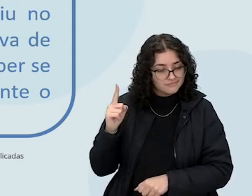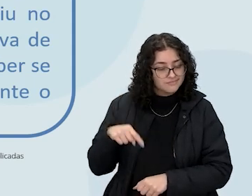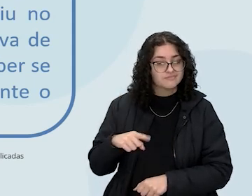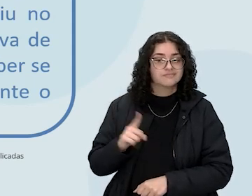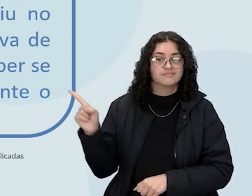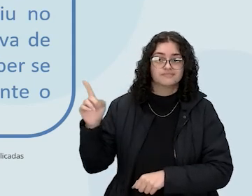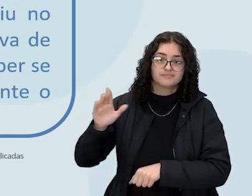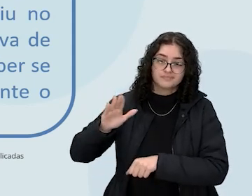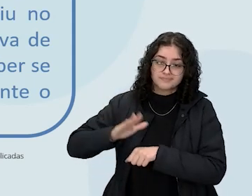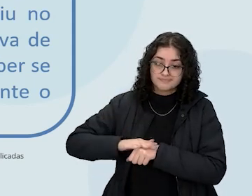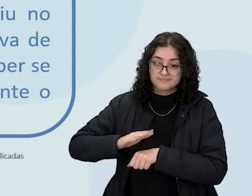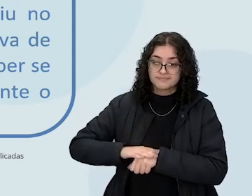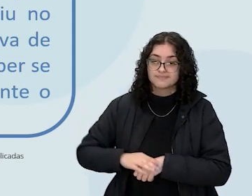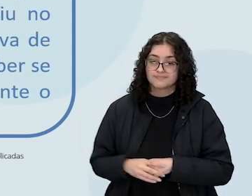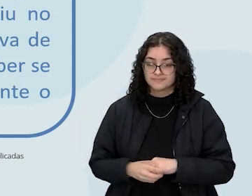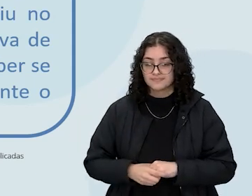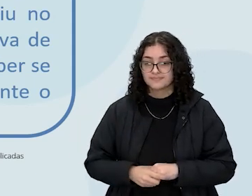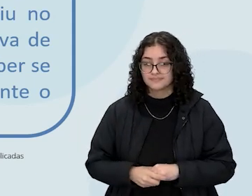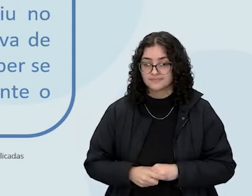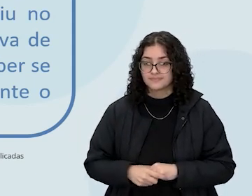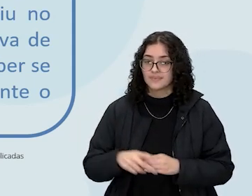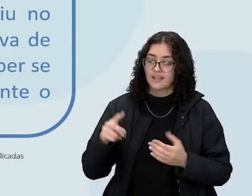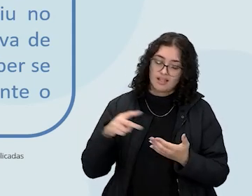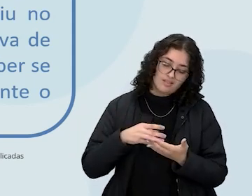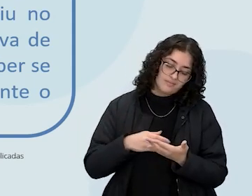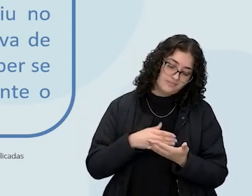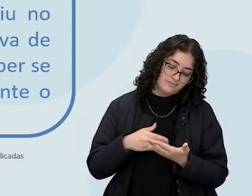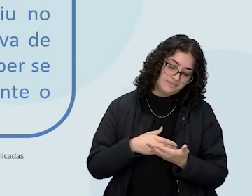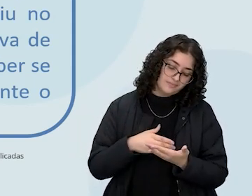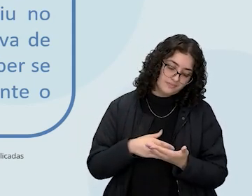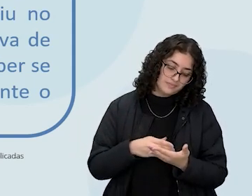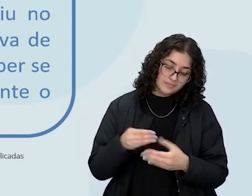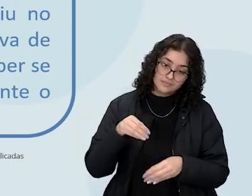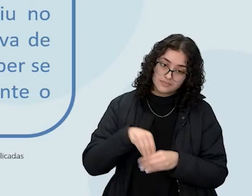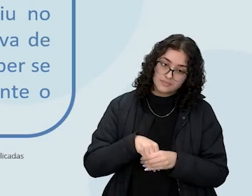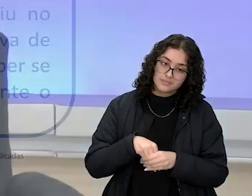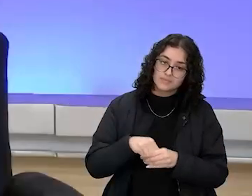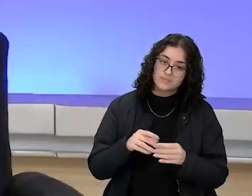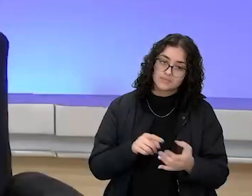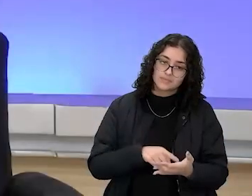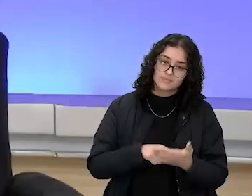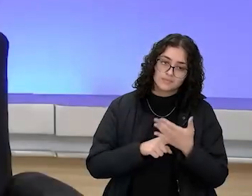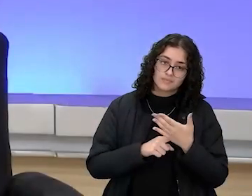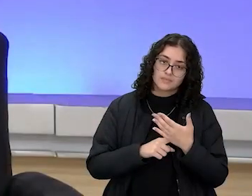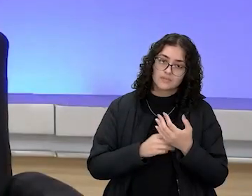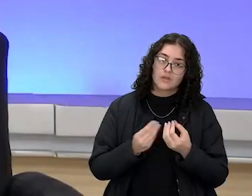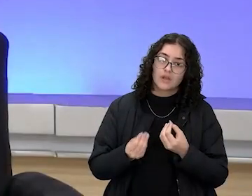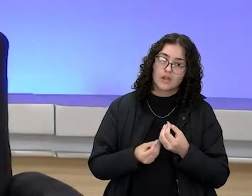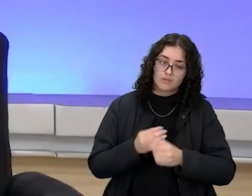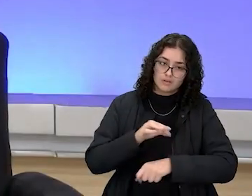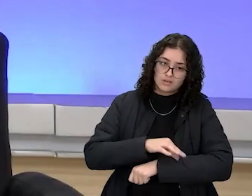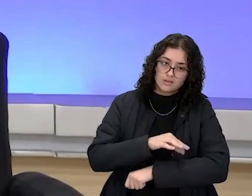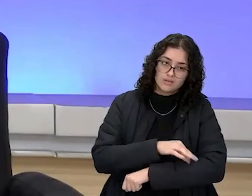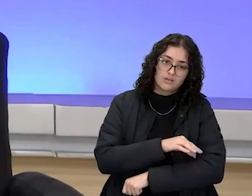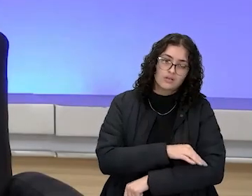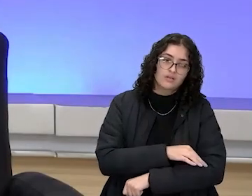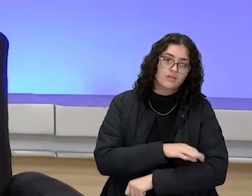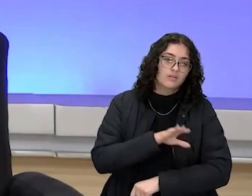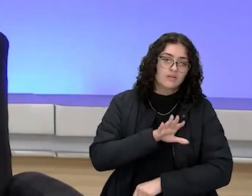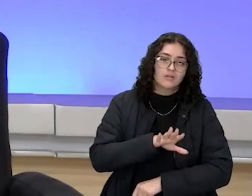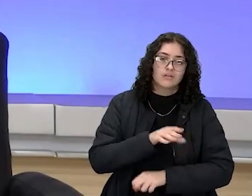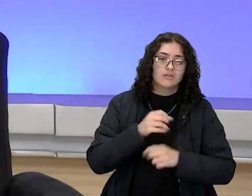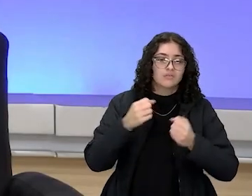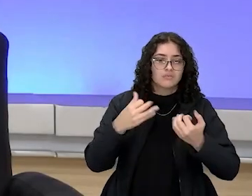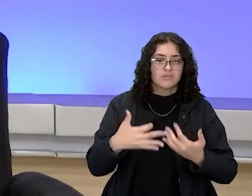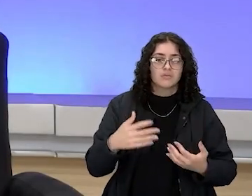exatamente o que ele fez. Então ele leu o livro e aí dentro do livro mostrou a forma de cultivo e ainda não falou